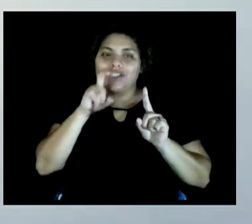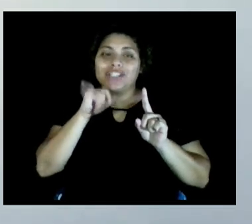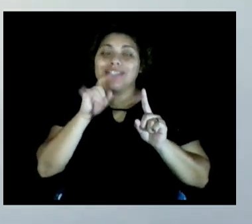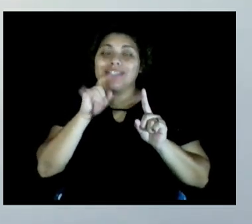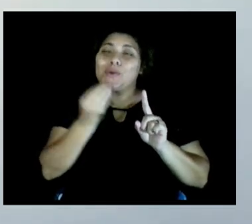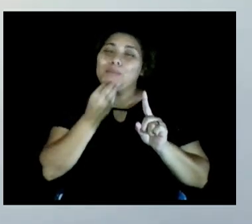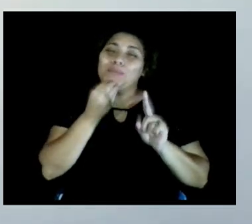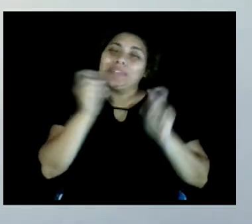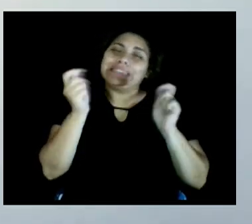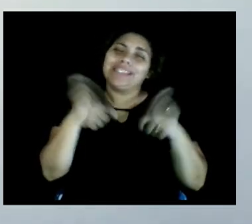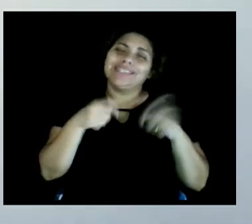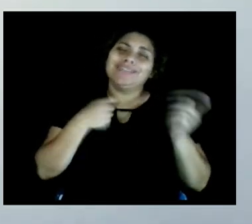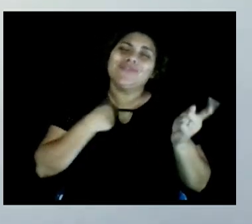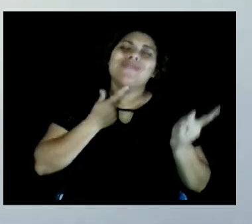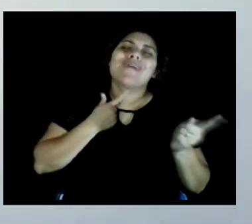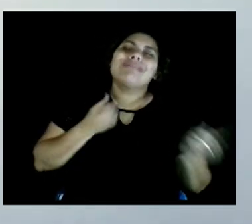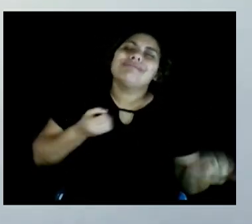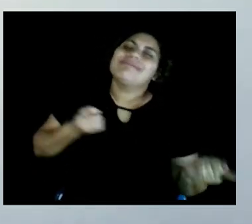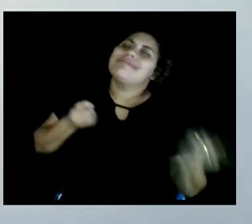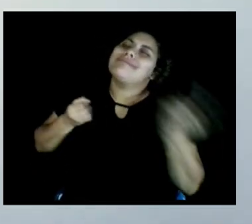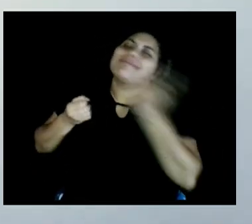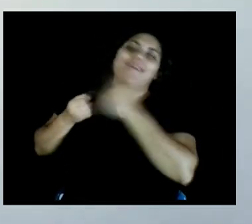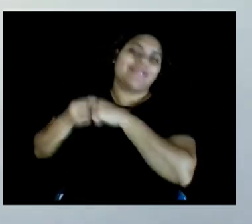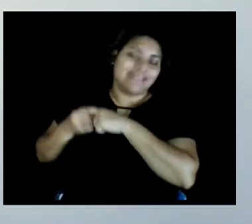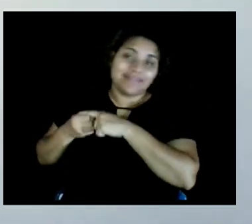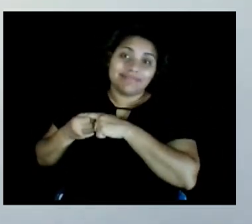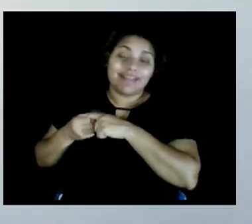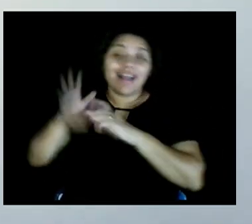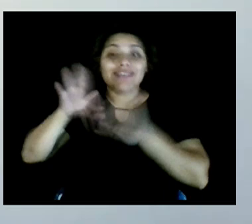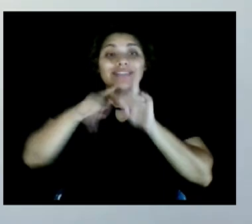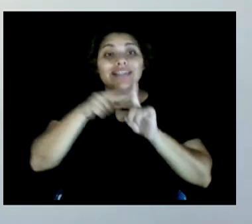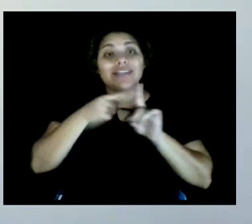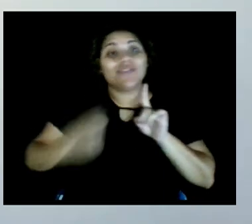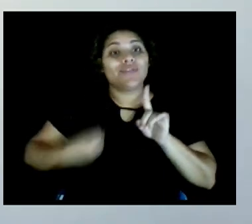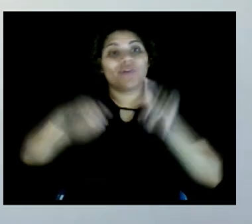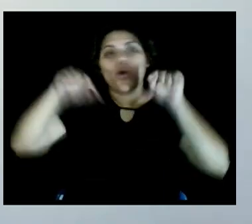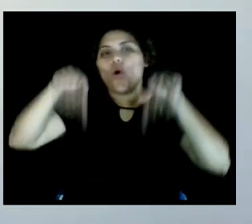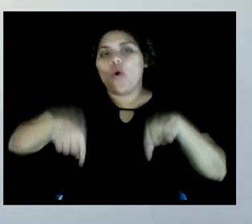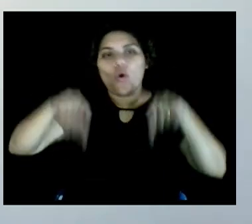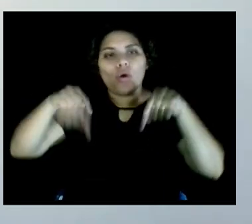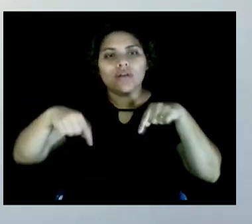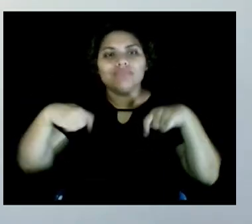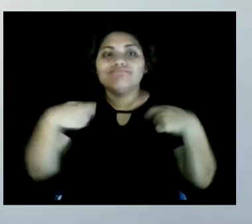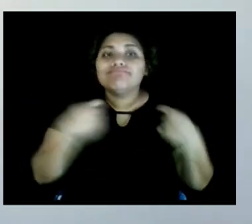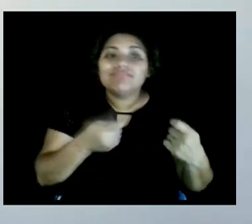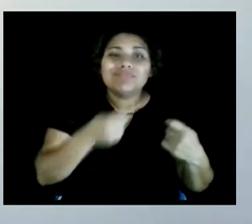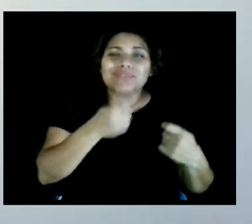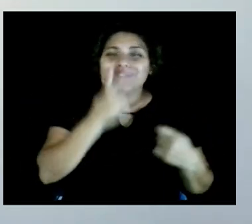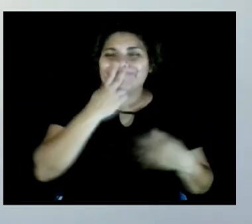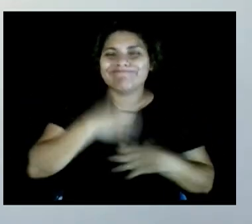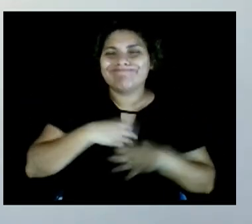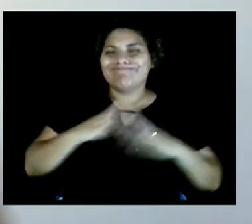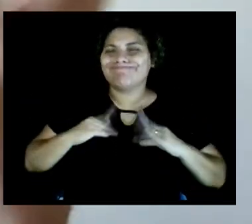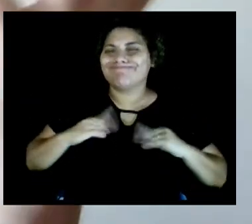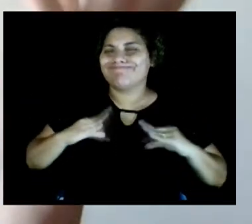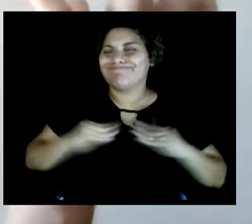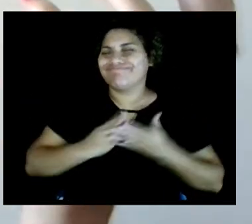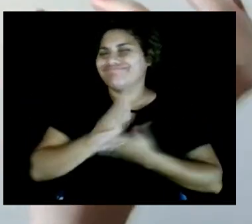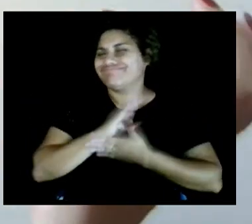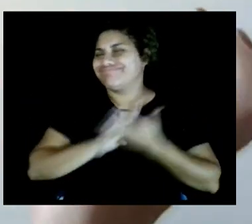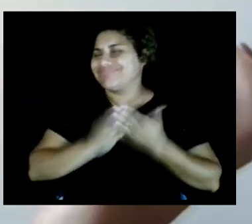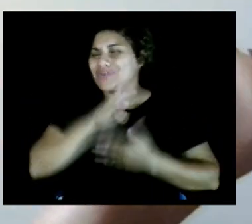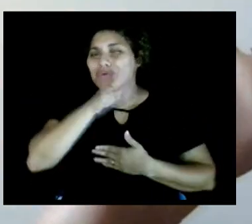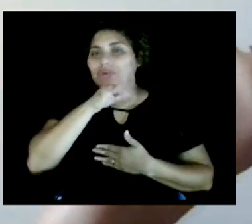lá. Às vezes, o que ele vive hoje, não sei, pode ser desconfortável ou não, ou talvez